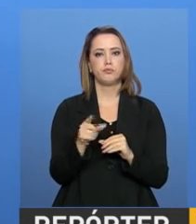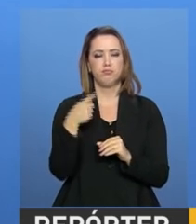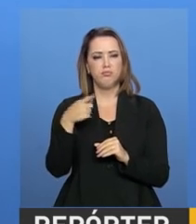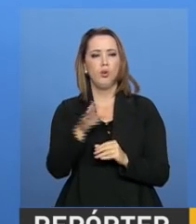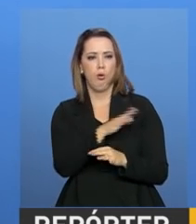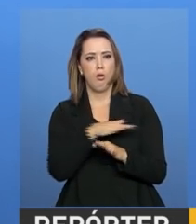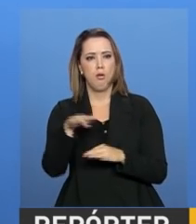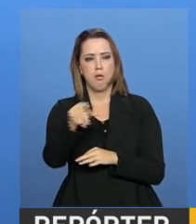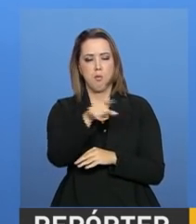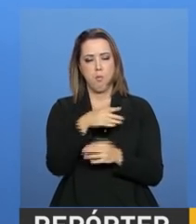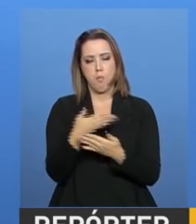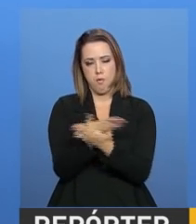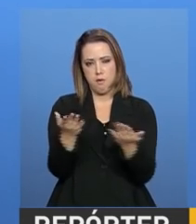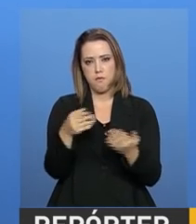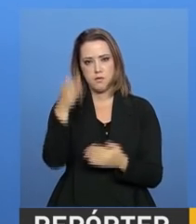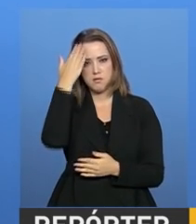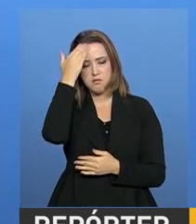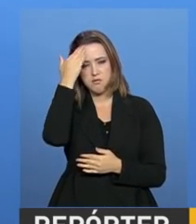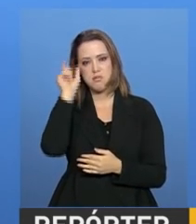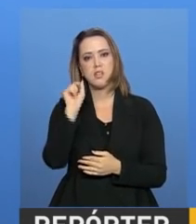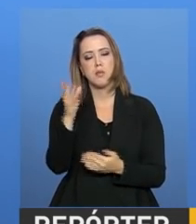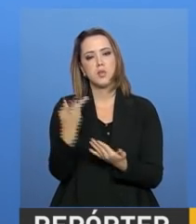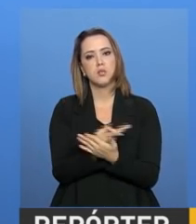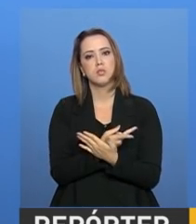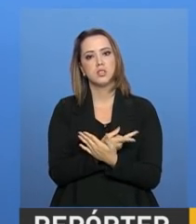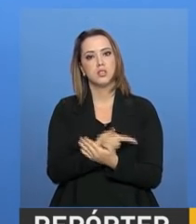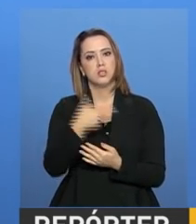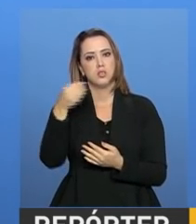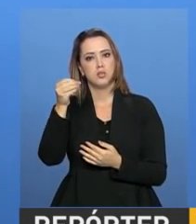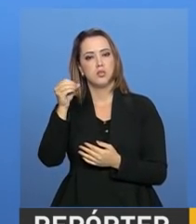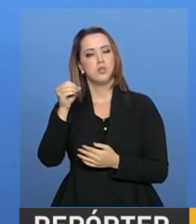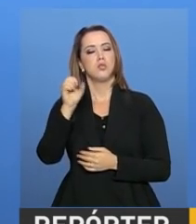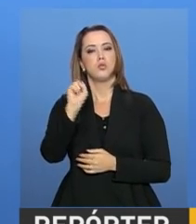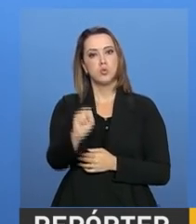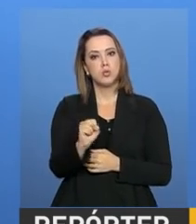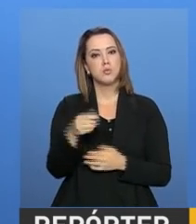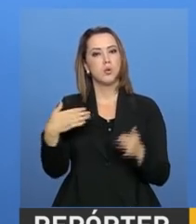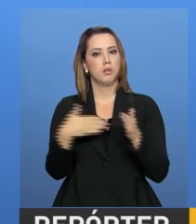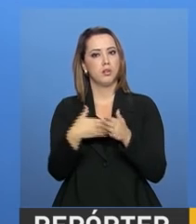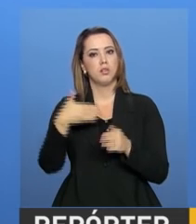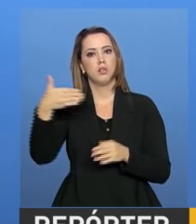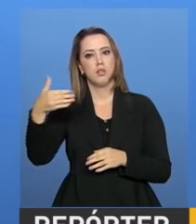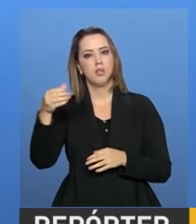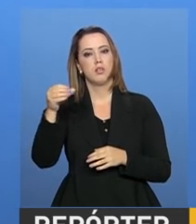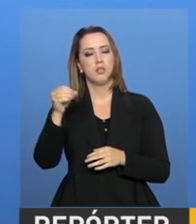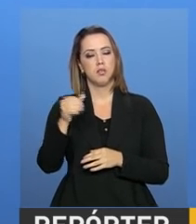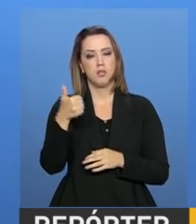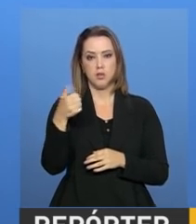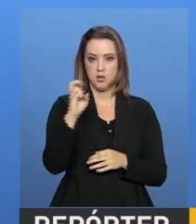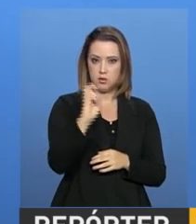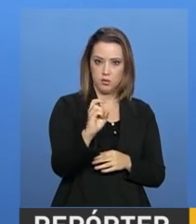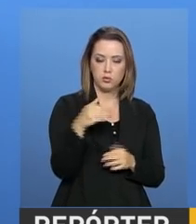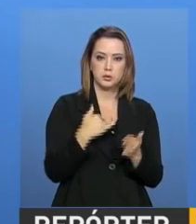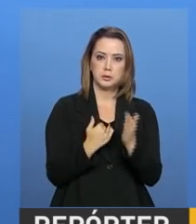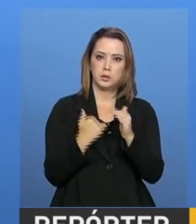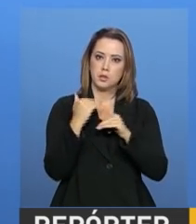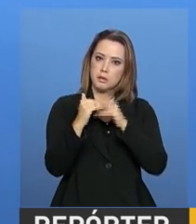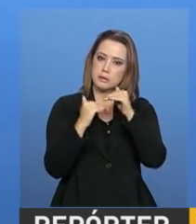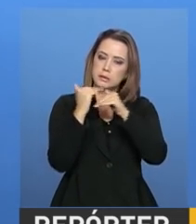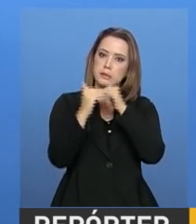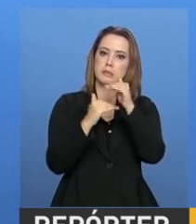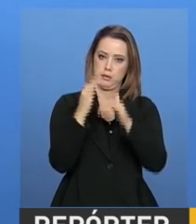ideia de 2008 a 2015 aproximadamente a o houve um crescimento